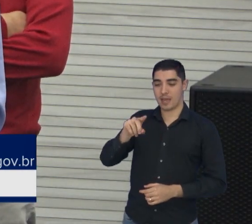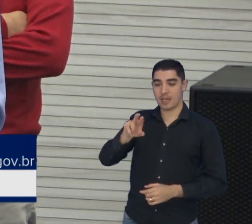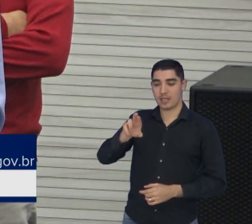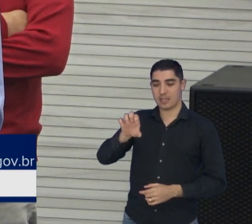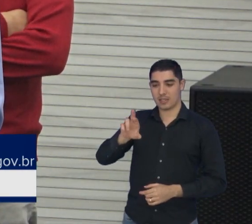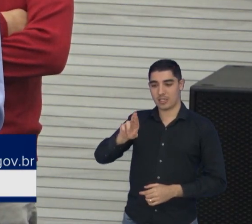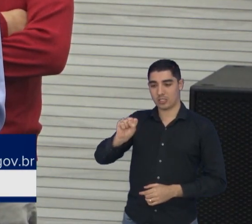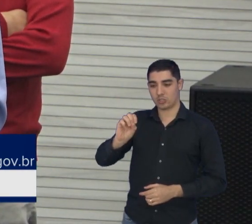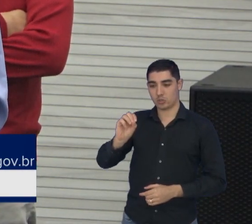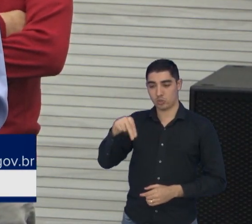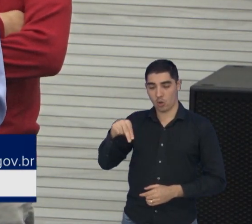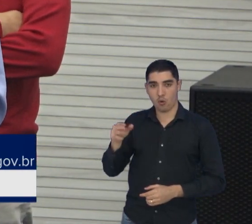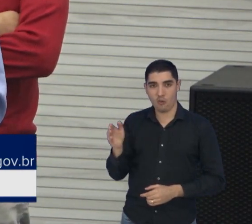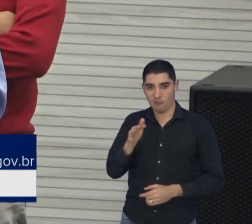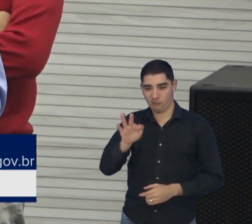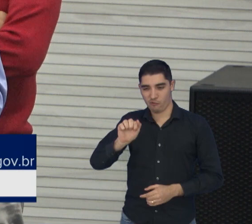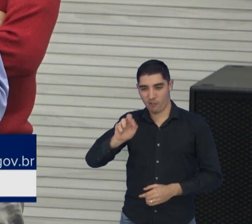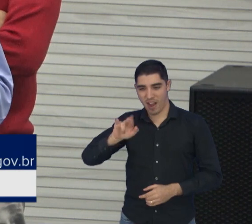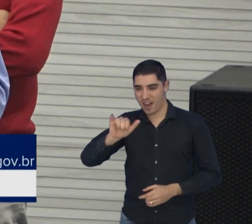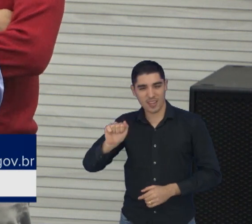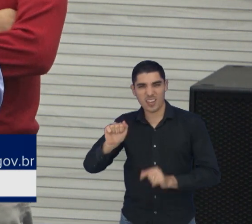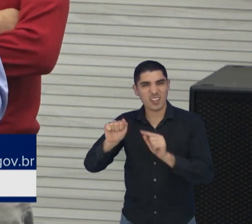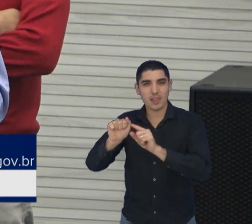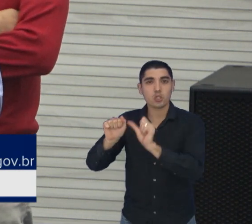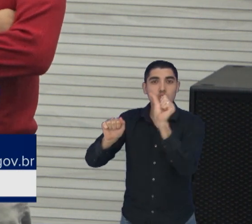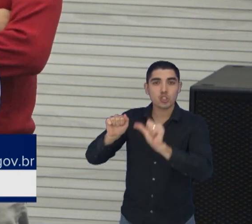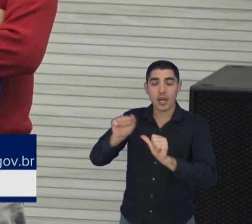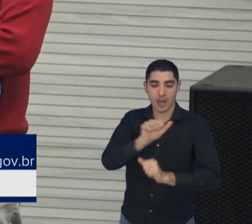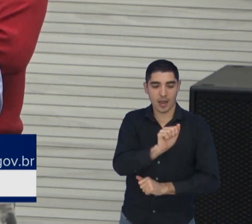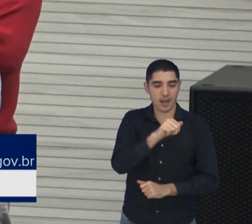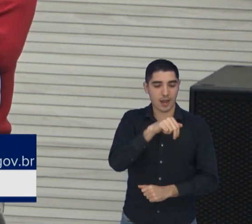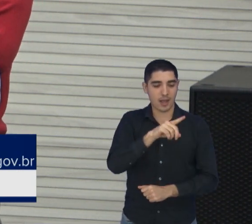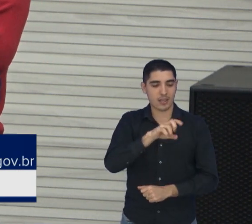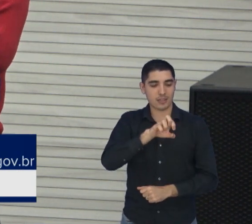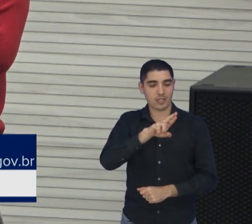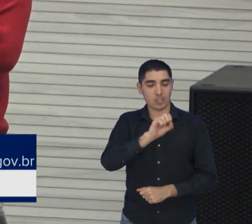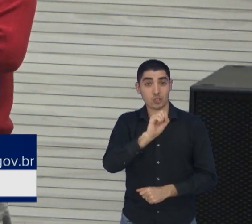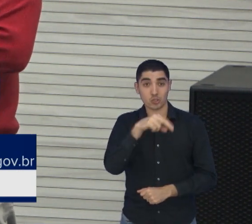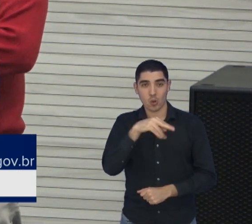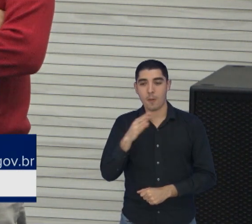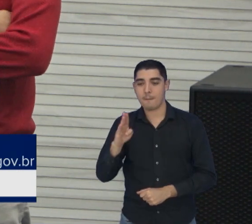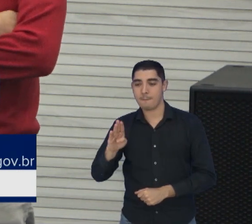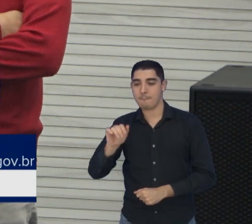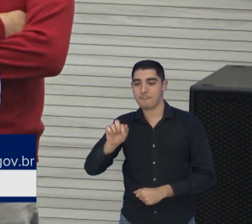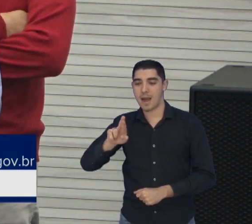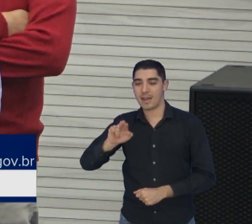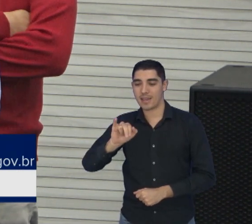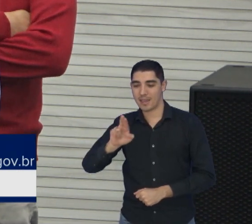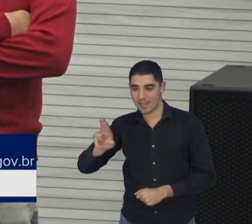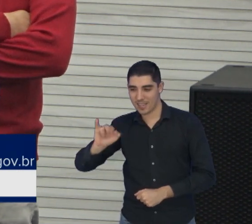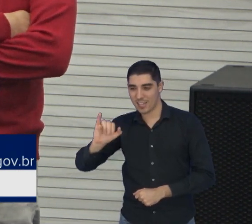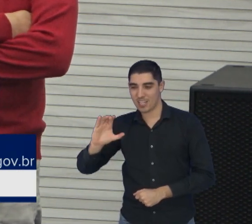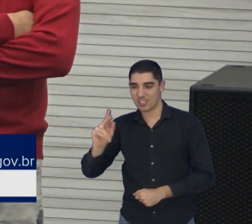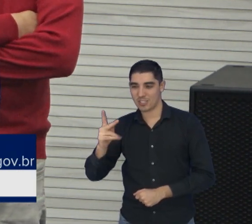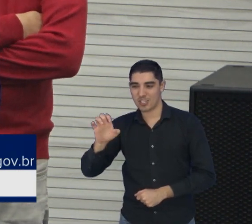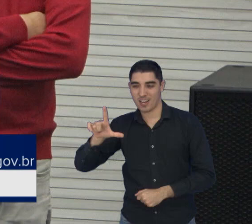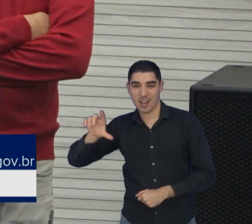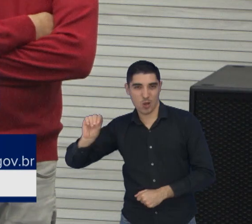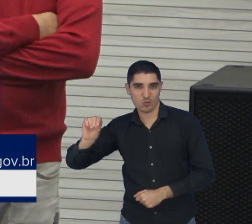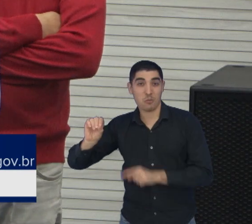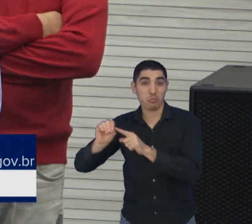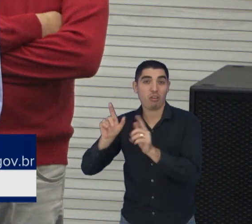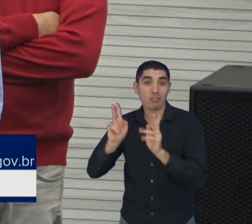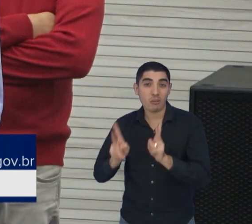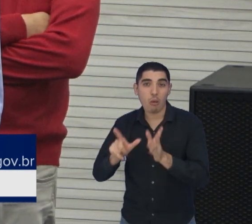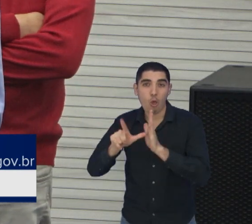Sempre ele chega atrasado. Mas, tudo bem, pelo menos ele ouviu. Só que com 4 meses de atraso, agora em maio, a